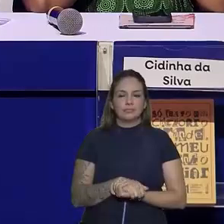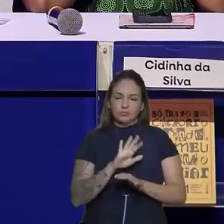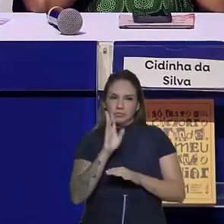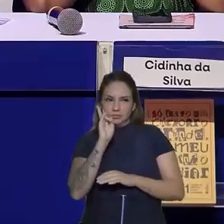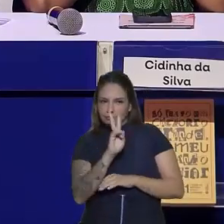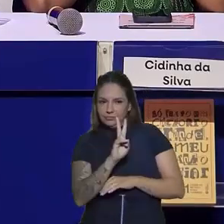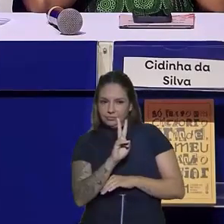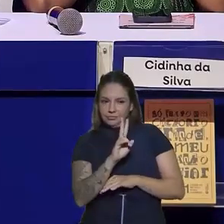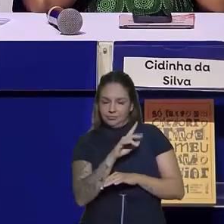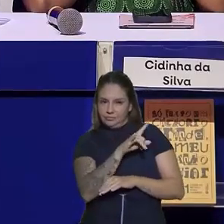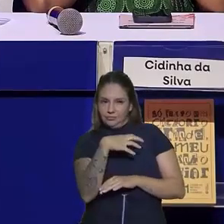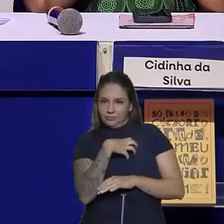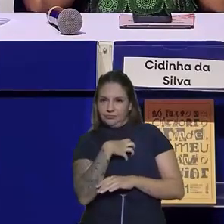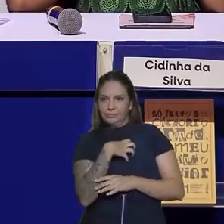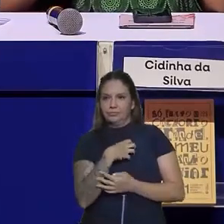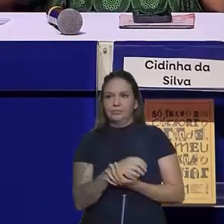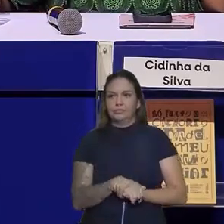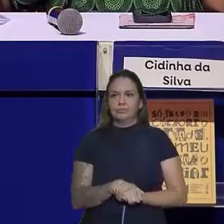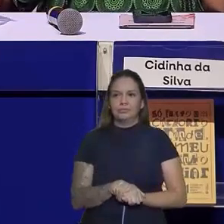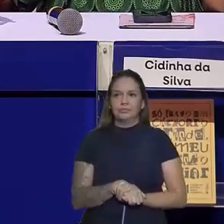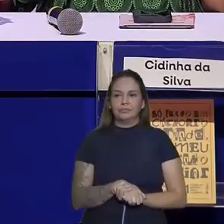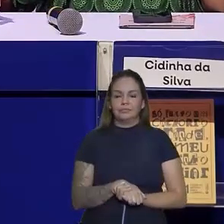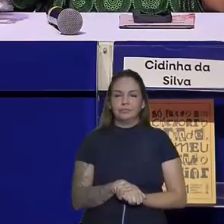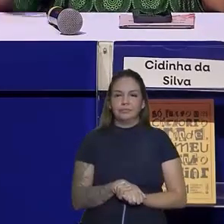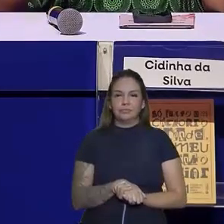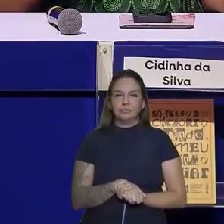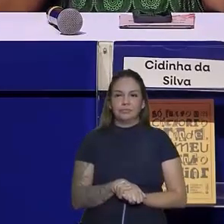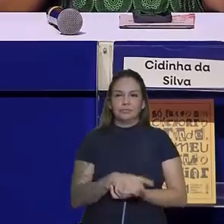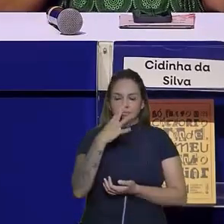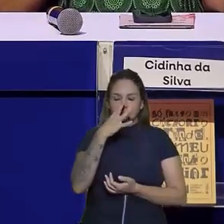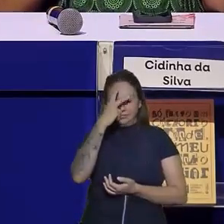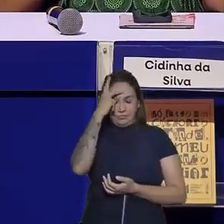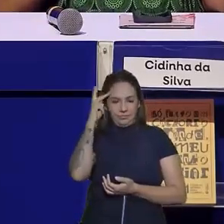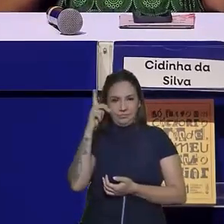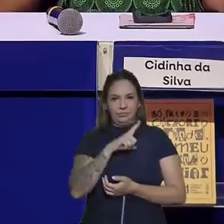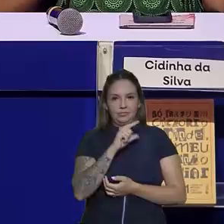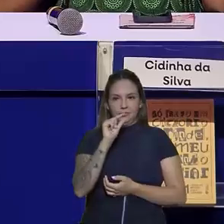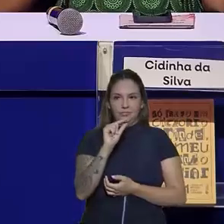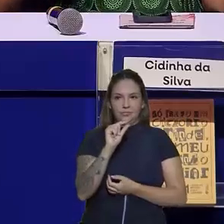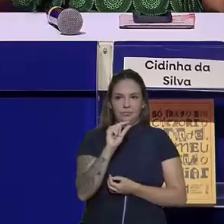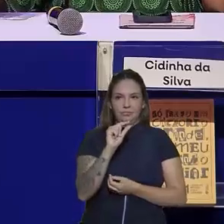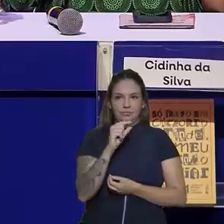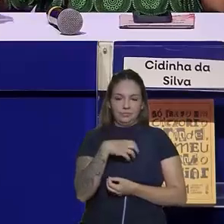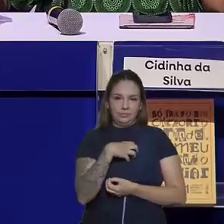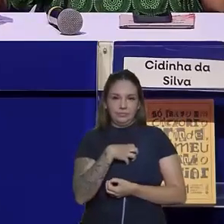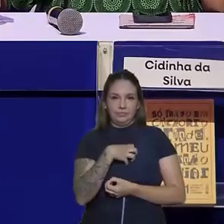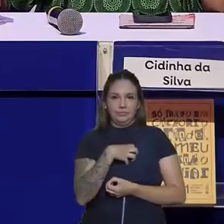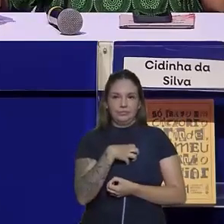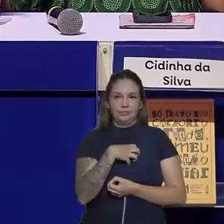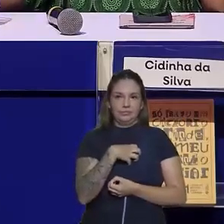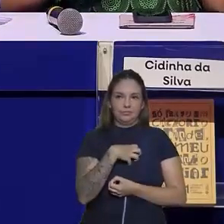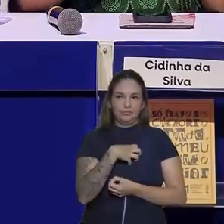longe, assim, observando os movimentos dela, e aquela coisa, né, de você admirar a pessoa, mas ter um pouco de receio